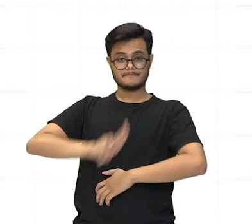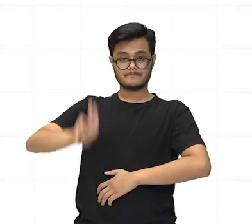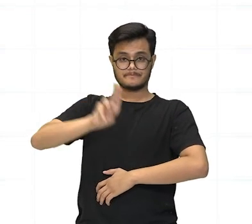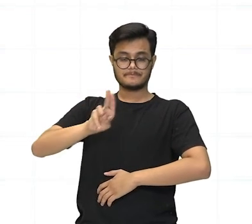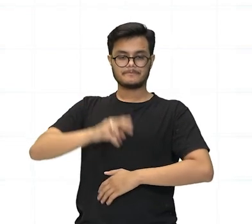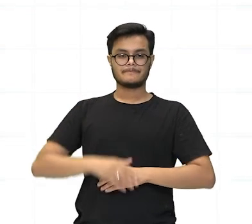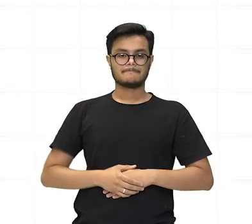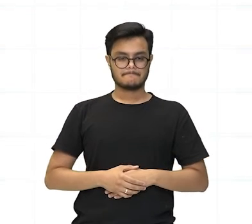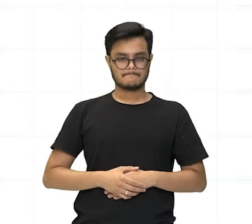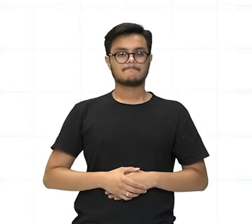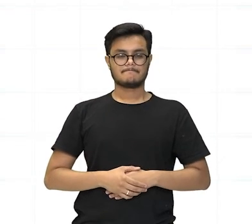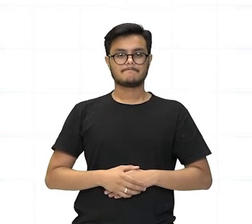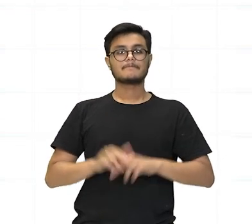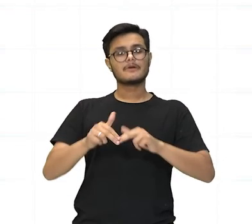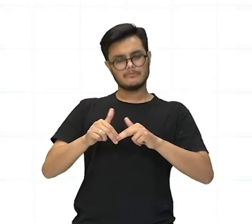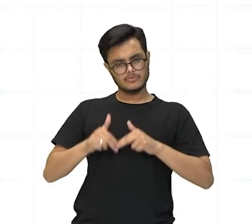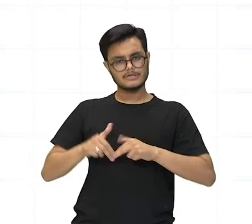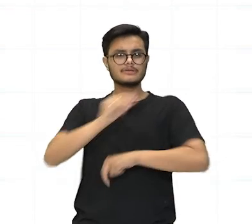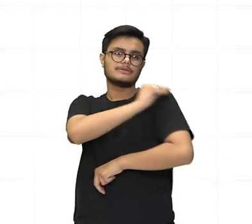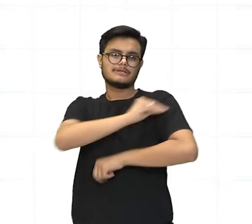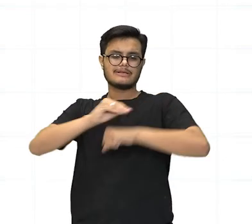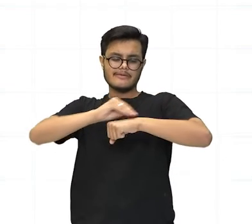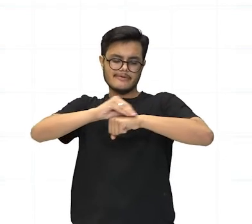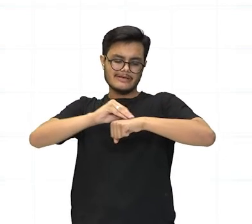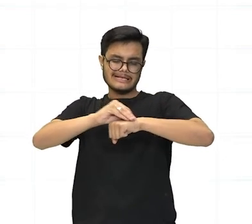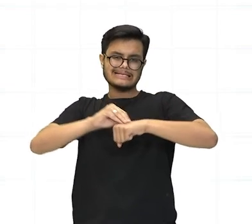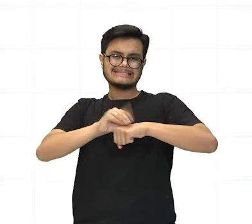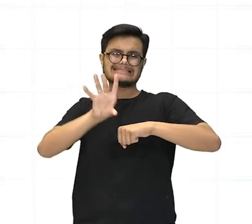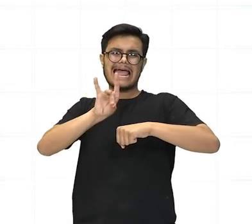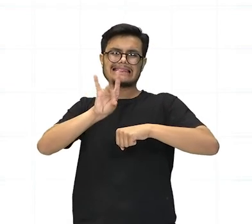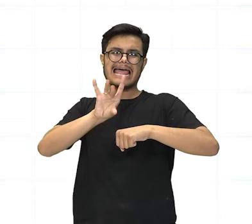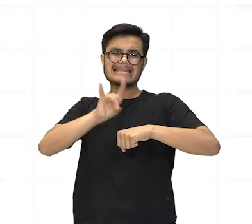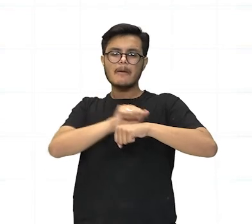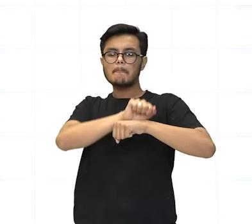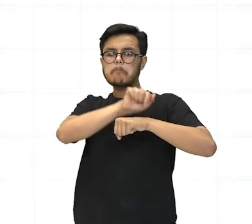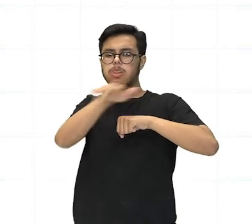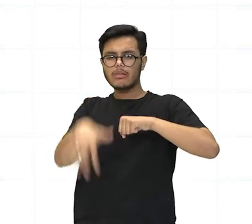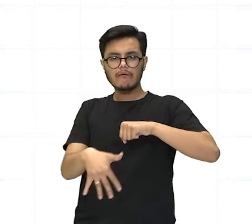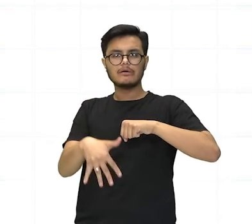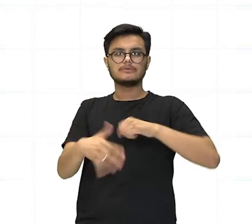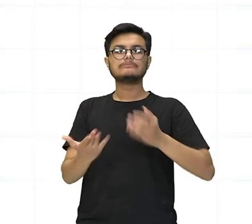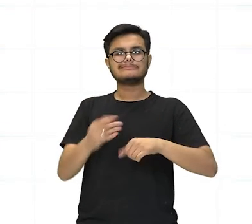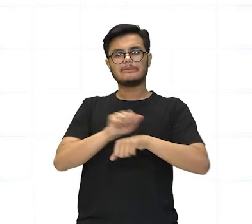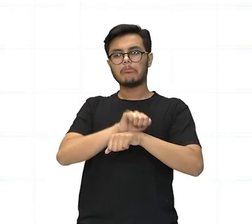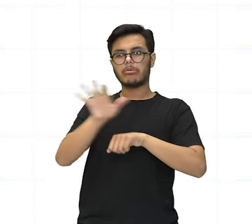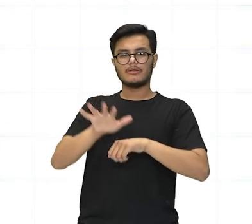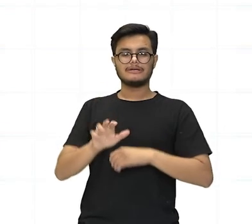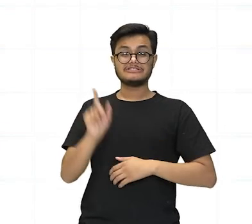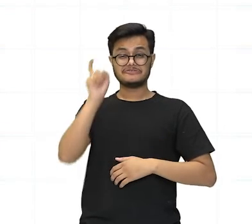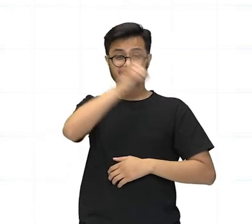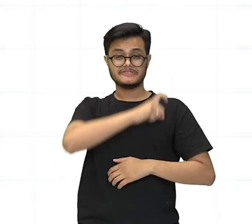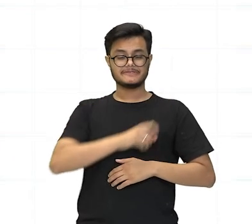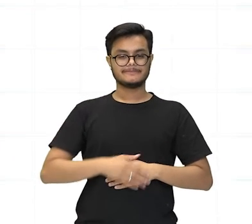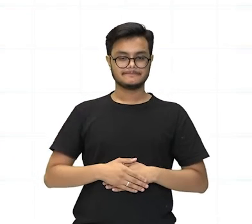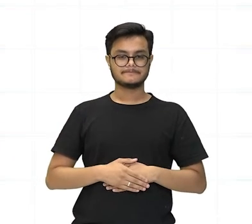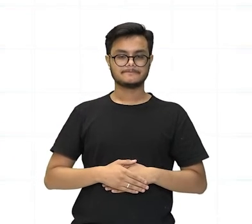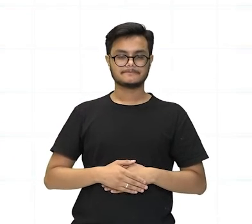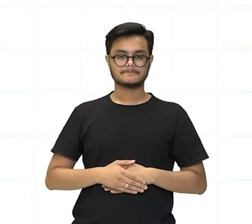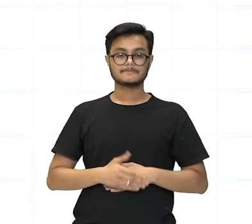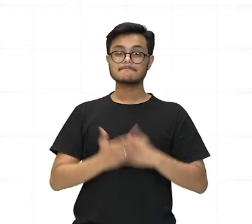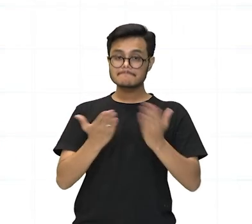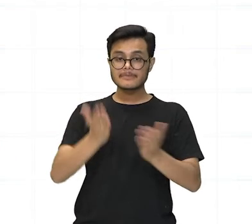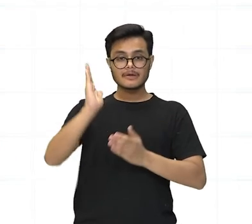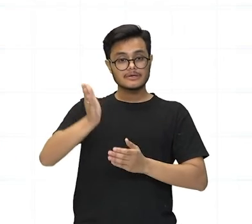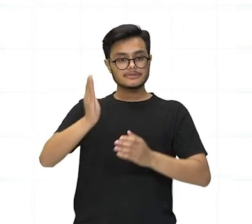sangue, porque as fibras grudam na ferida e são difíceis de serem retiradas. Lembra do que eu falei para